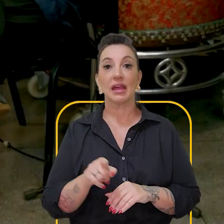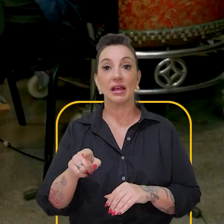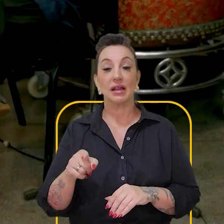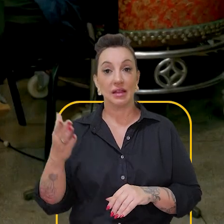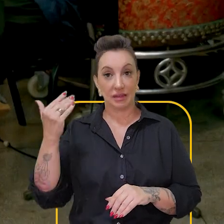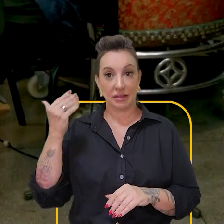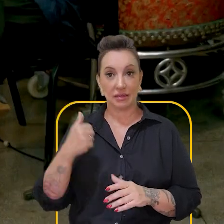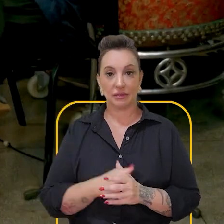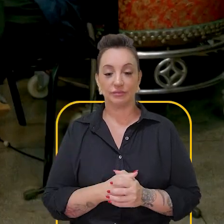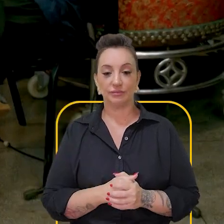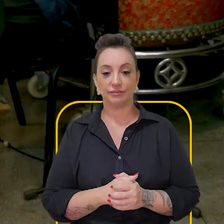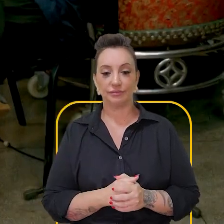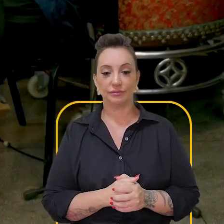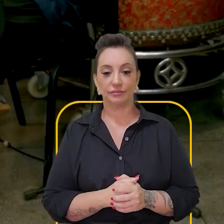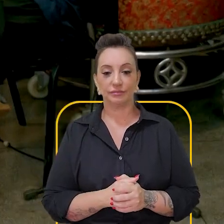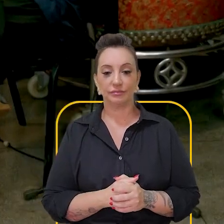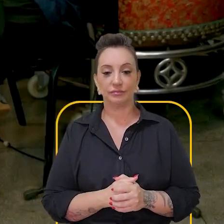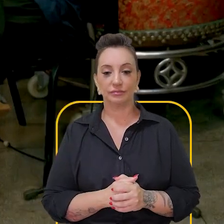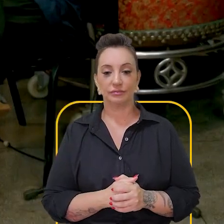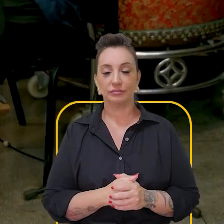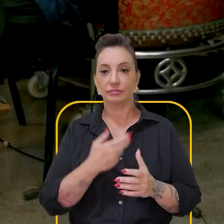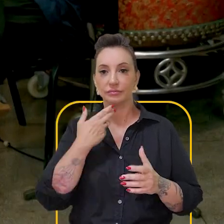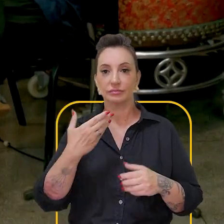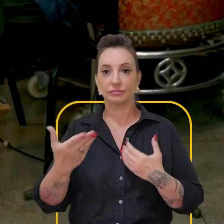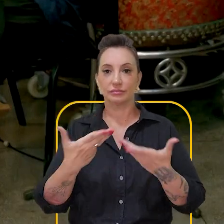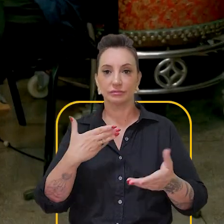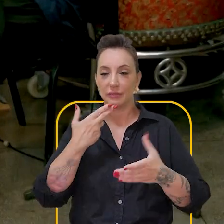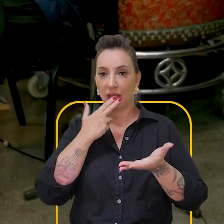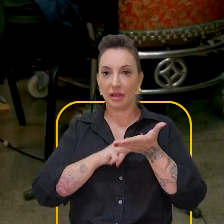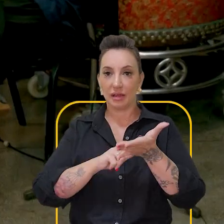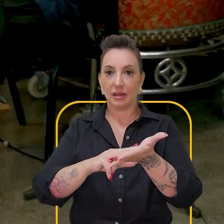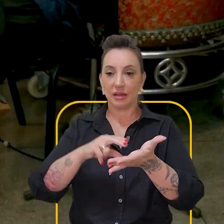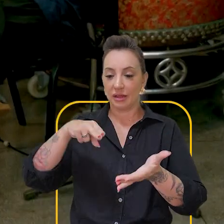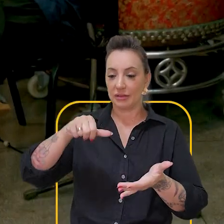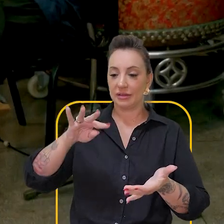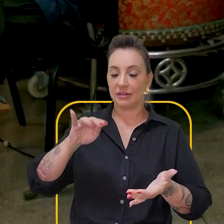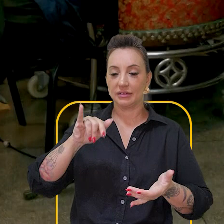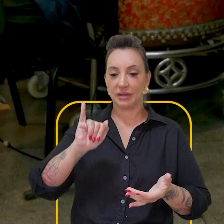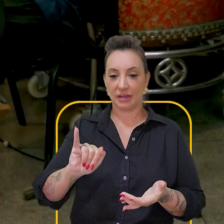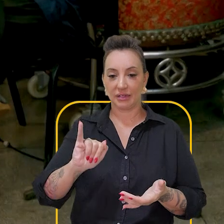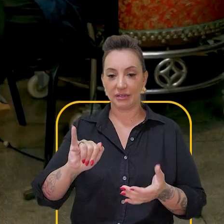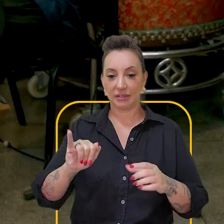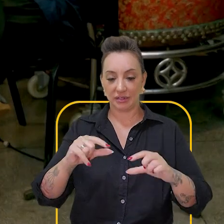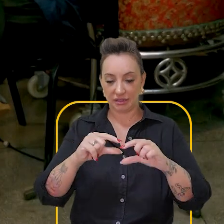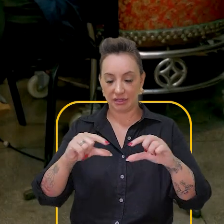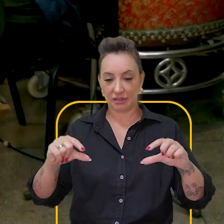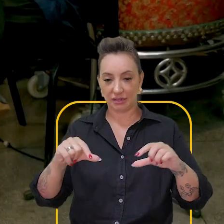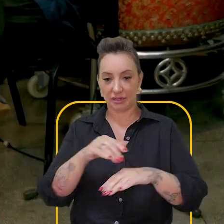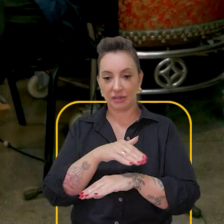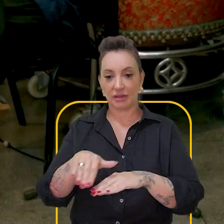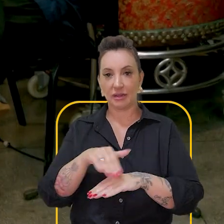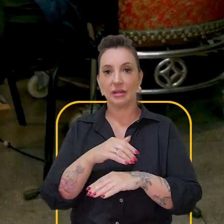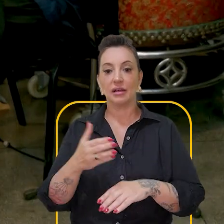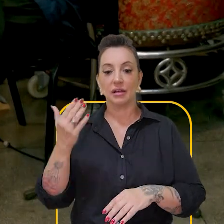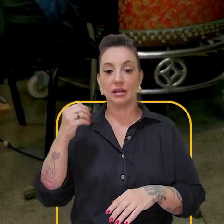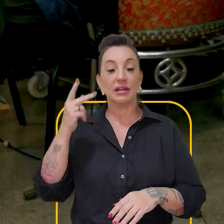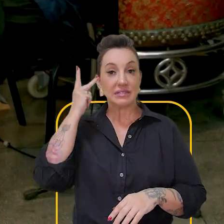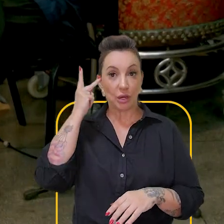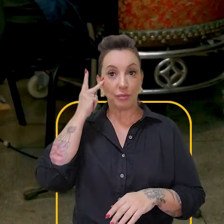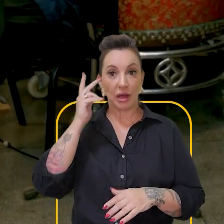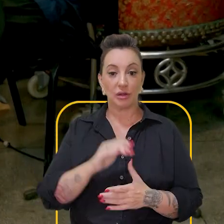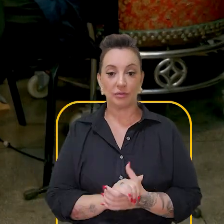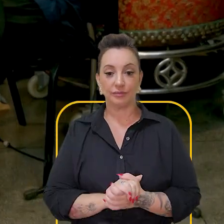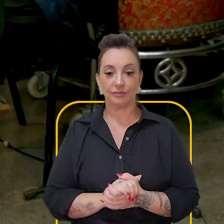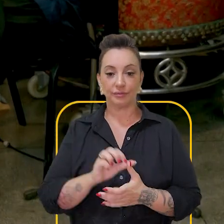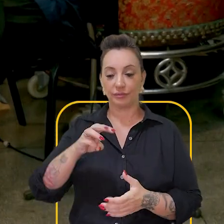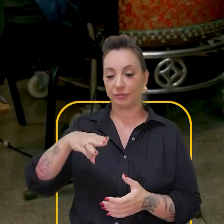endereço que tin ele tava onde naé são pauloo da Mariana Paul Ah e ele tinha uma academia na Rua loefgren